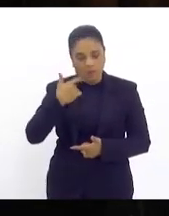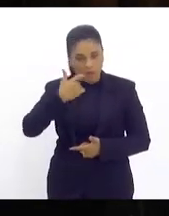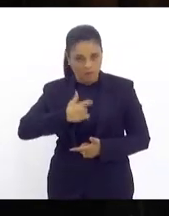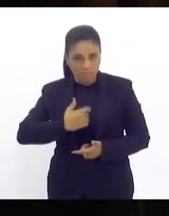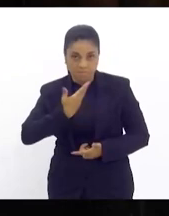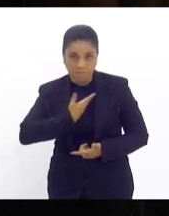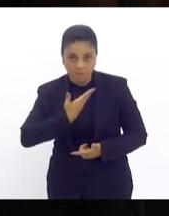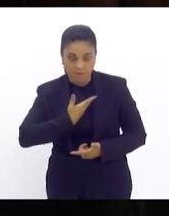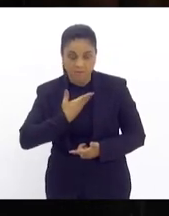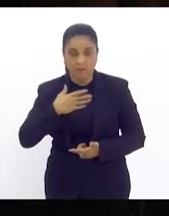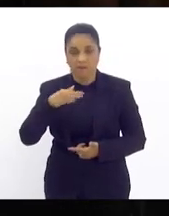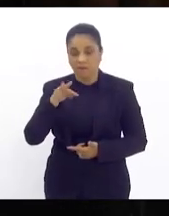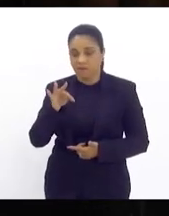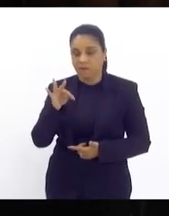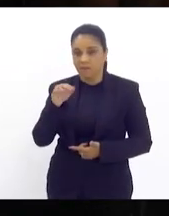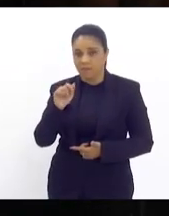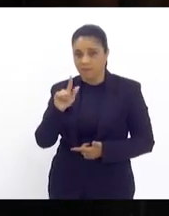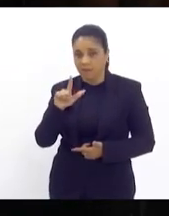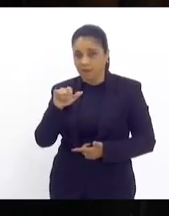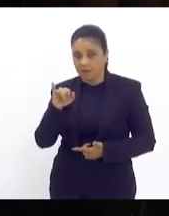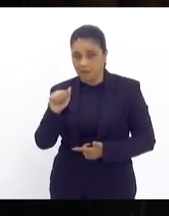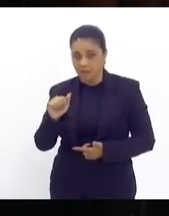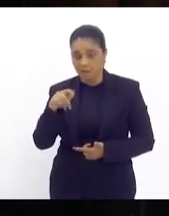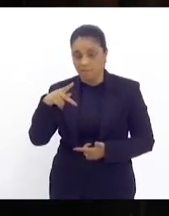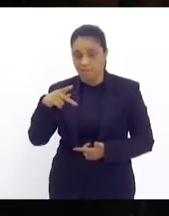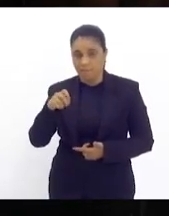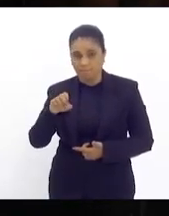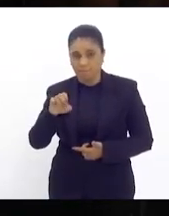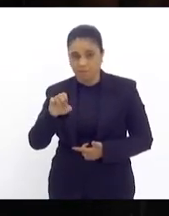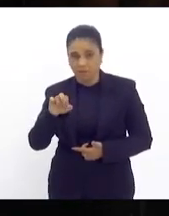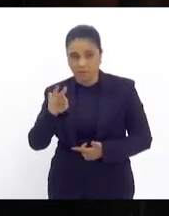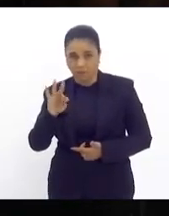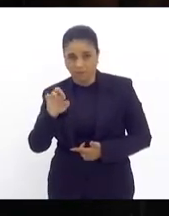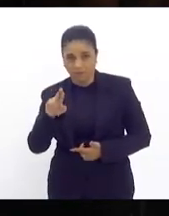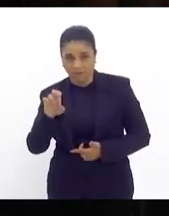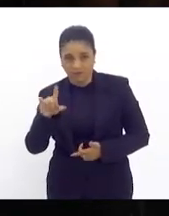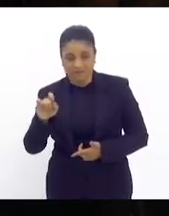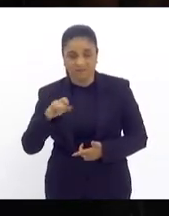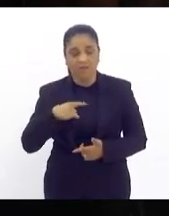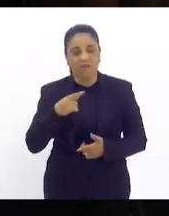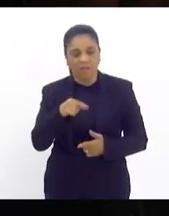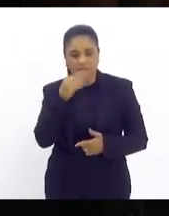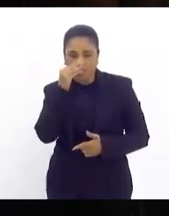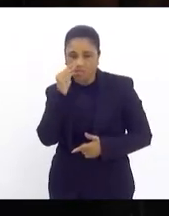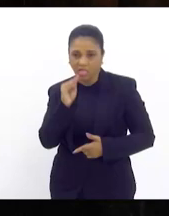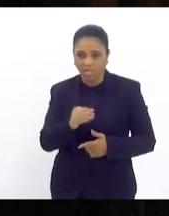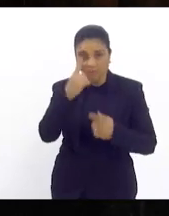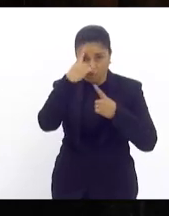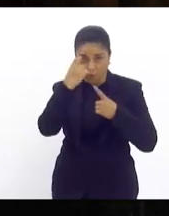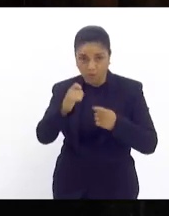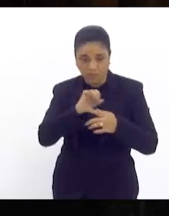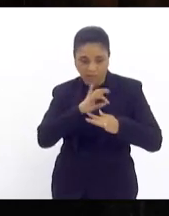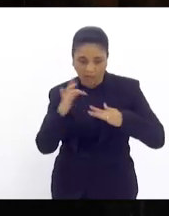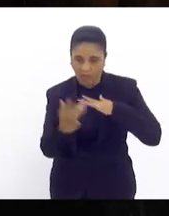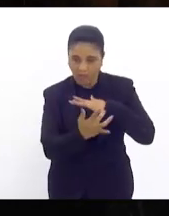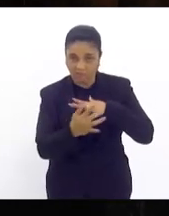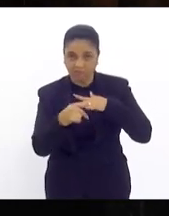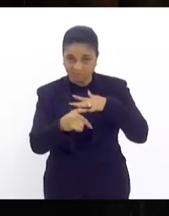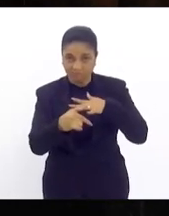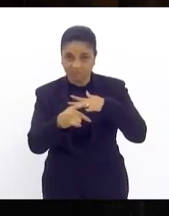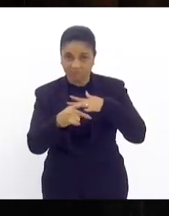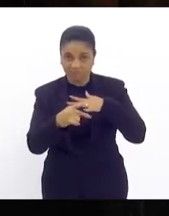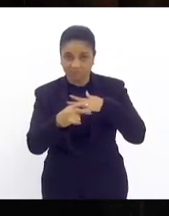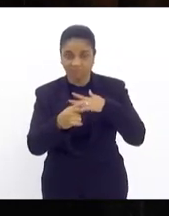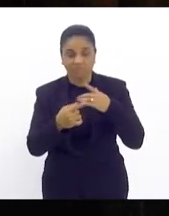a Talia Petroni é a mulher mais hostilizada violentada nas redes sociais e que